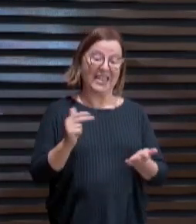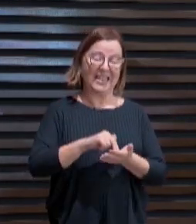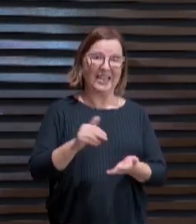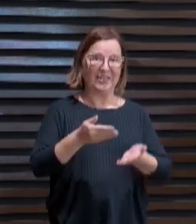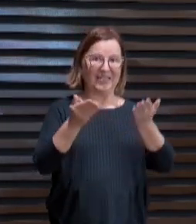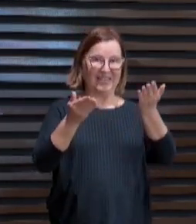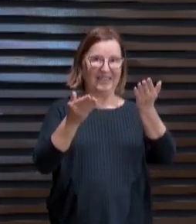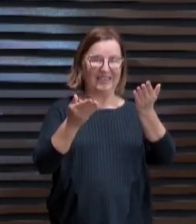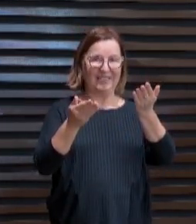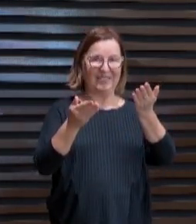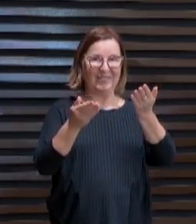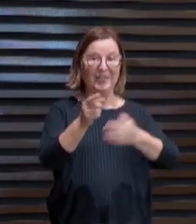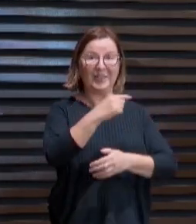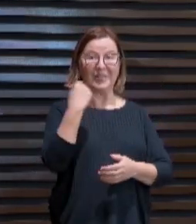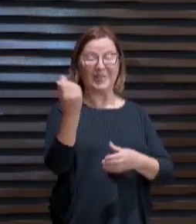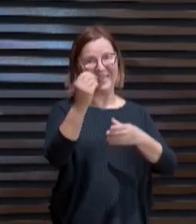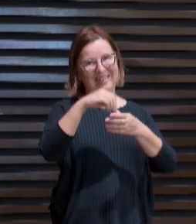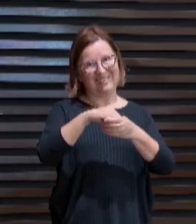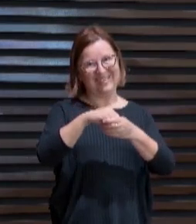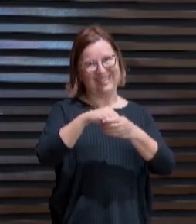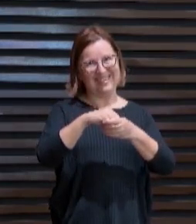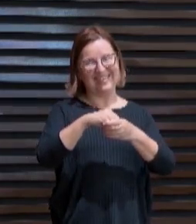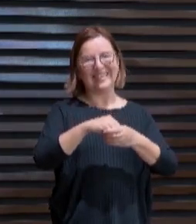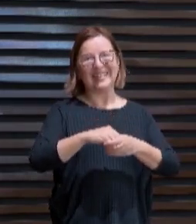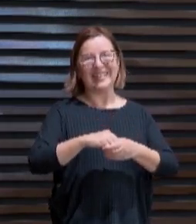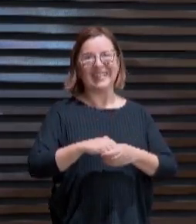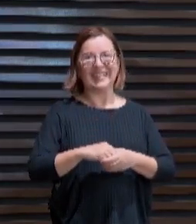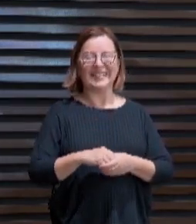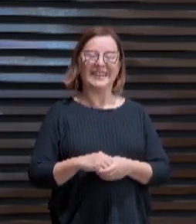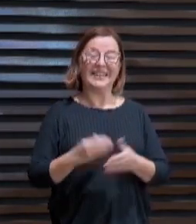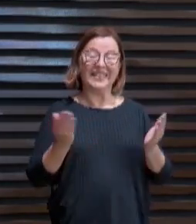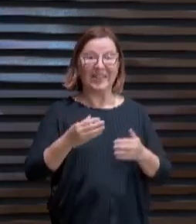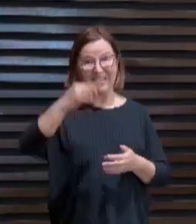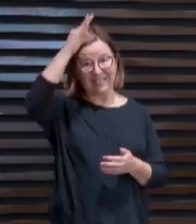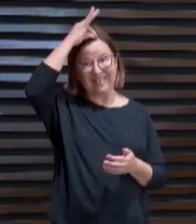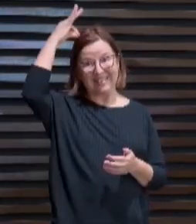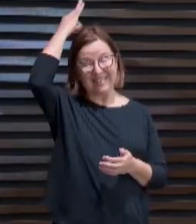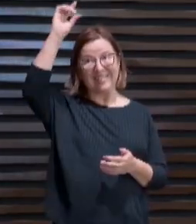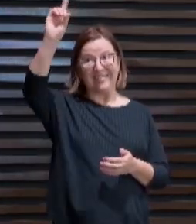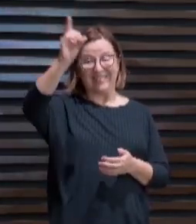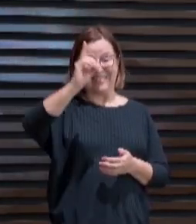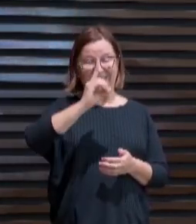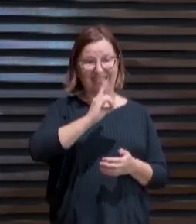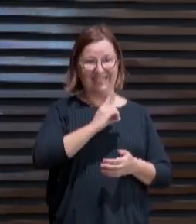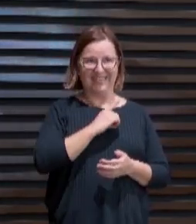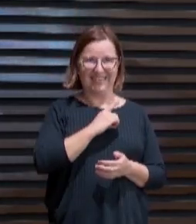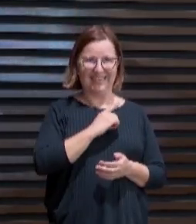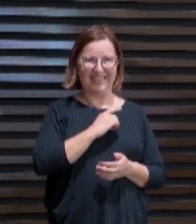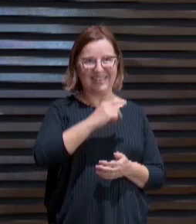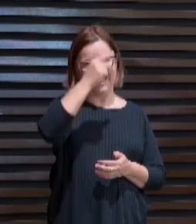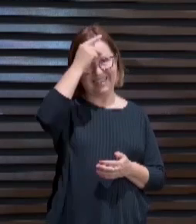fôssemos ressuscitados juntamente com Ele em novidade de vida. E agora o Espírito Santo vem habitar no coração daquele que